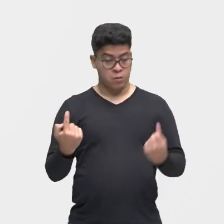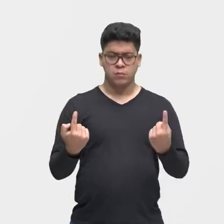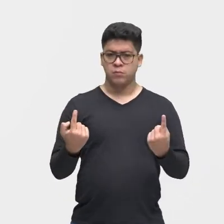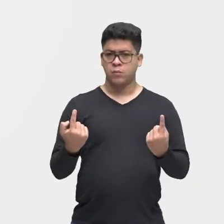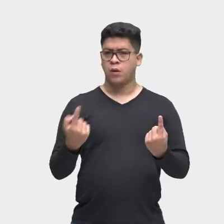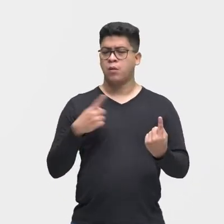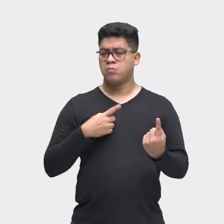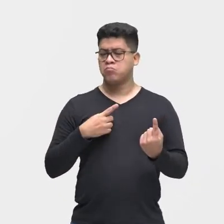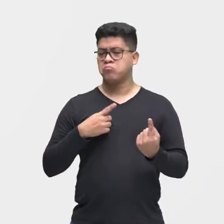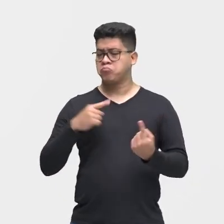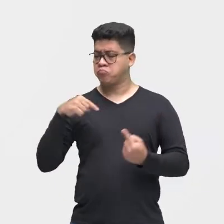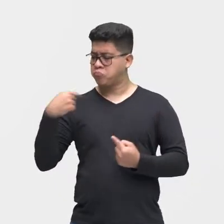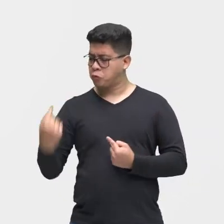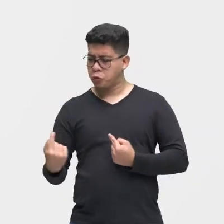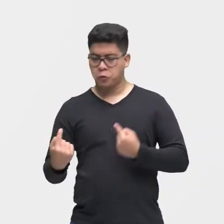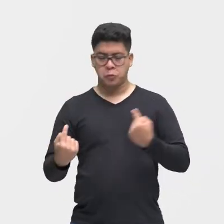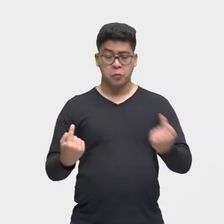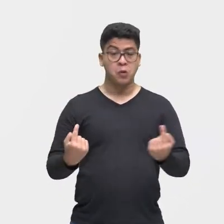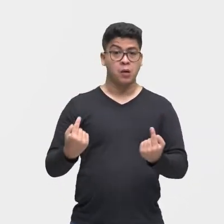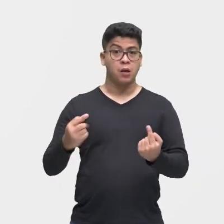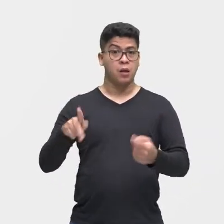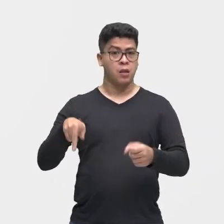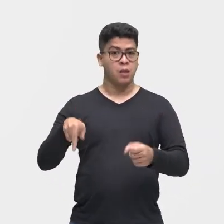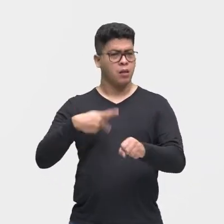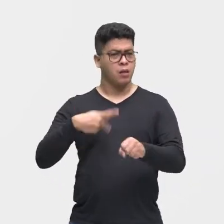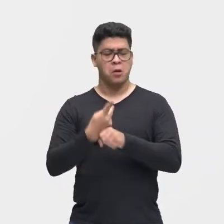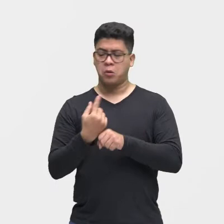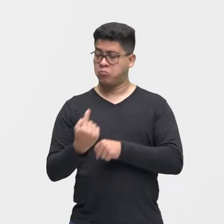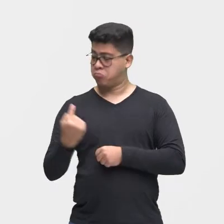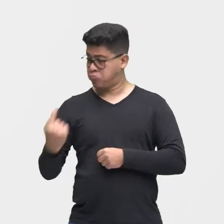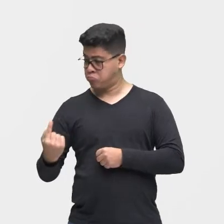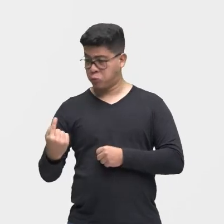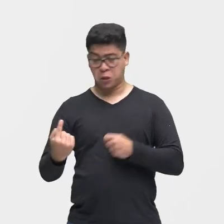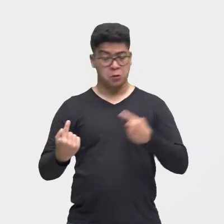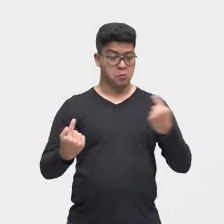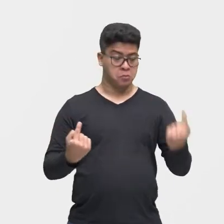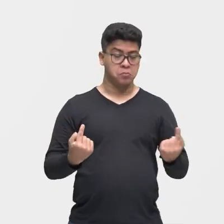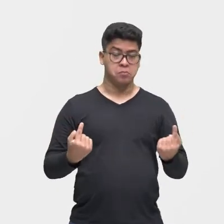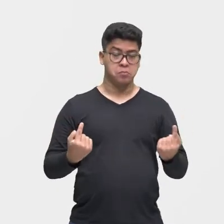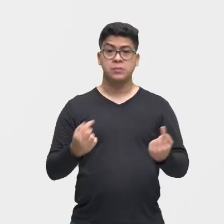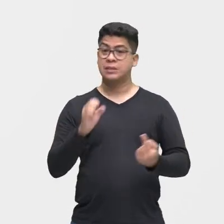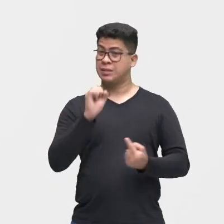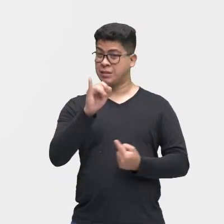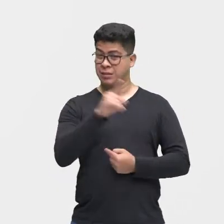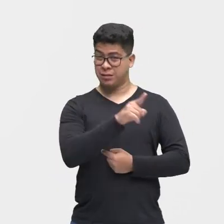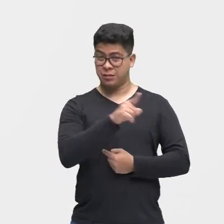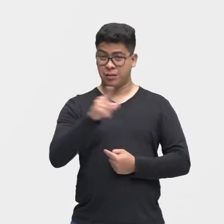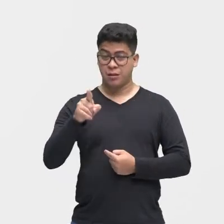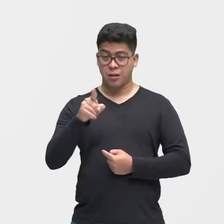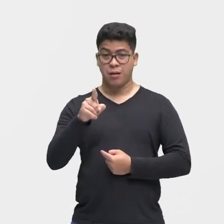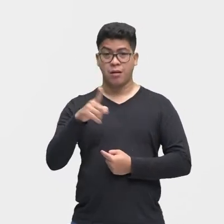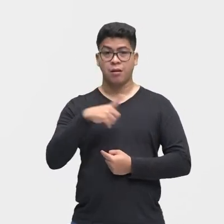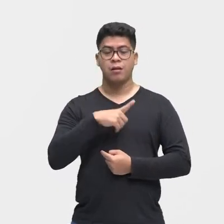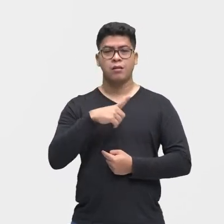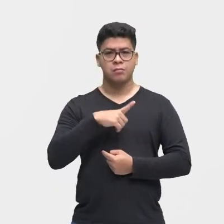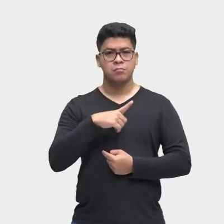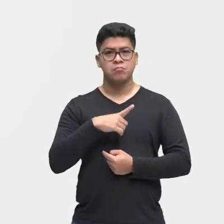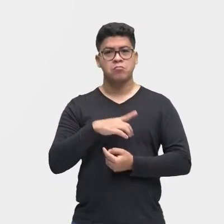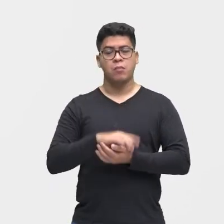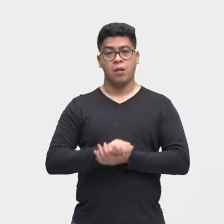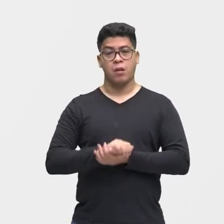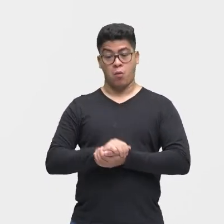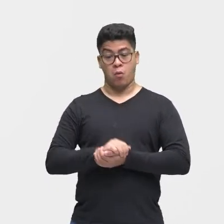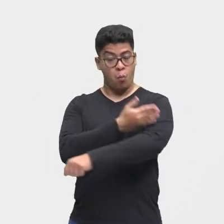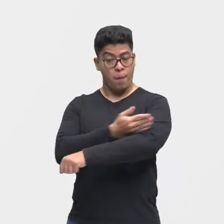certo é isso aí já ficou Claro para vocês né se eu sou das branca seu jogo uma vez o meu adversário que é das